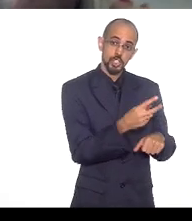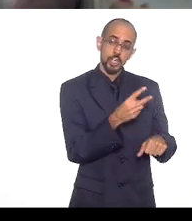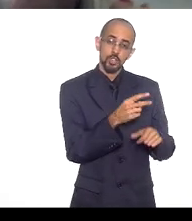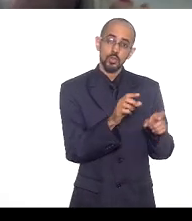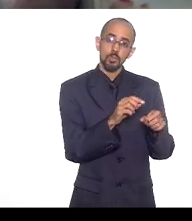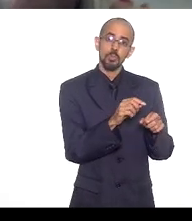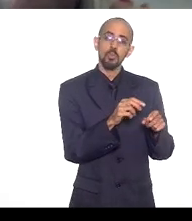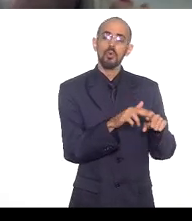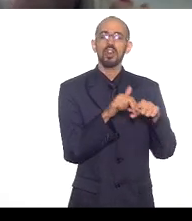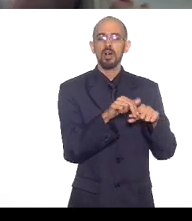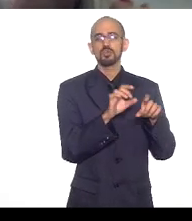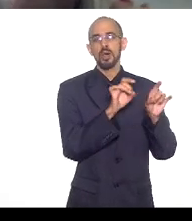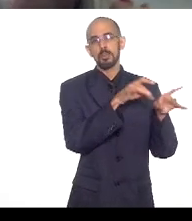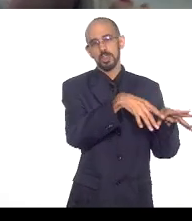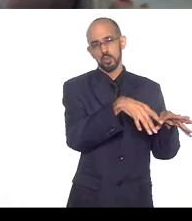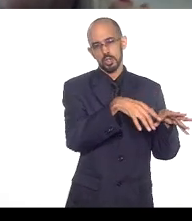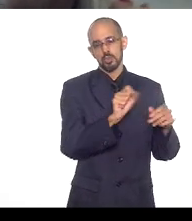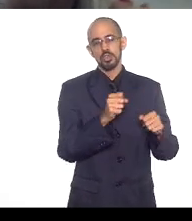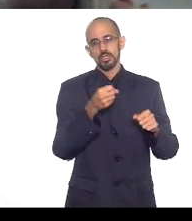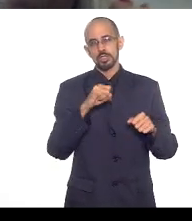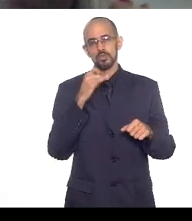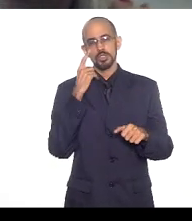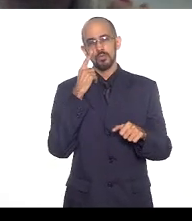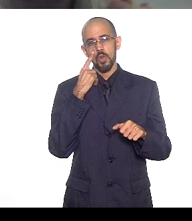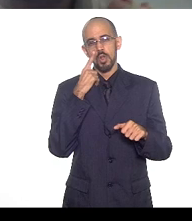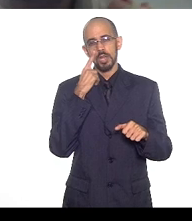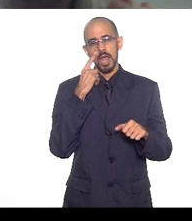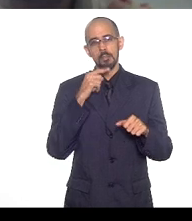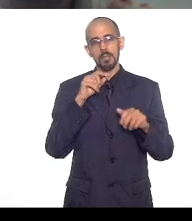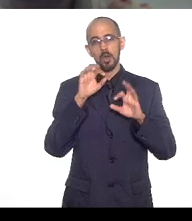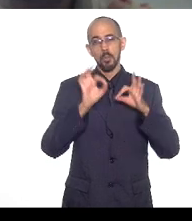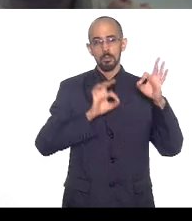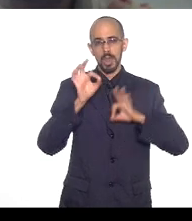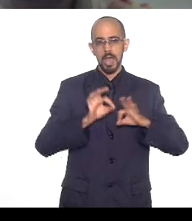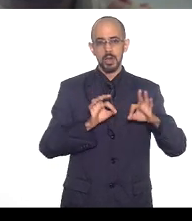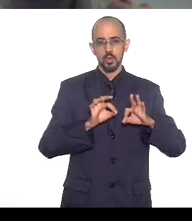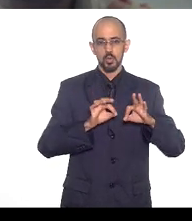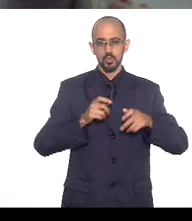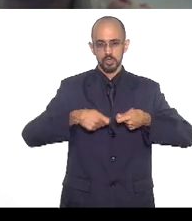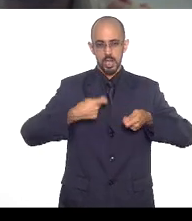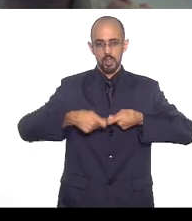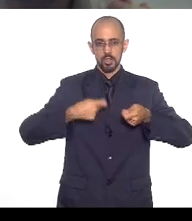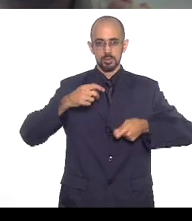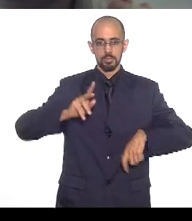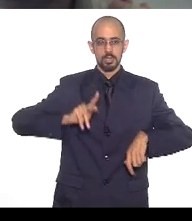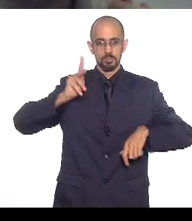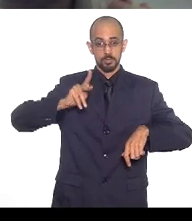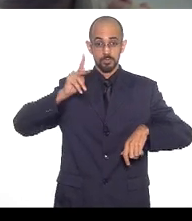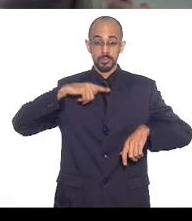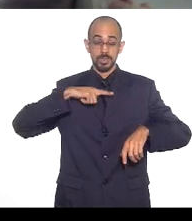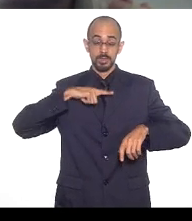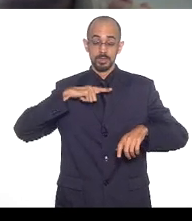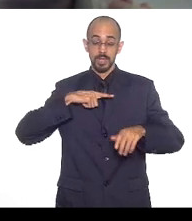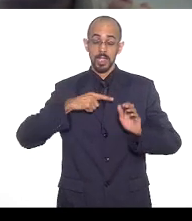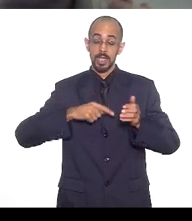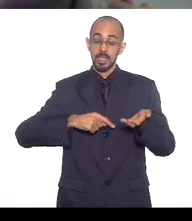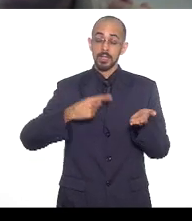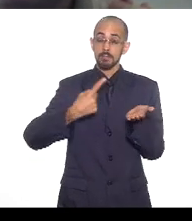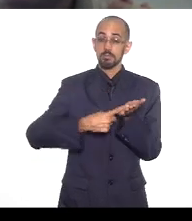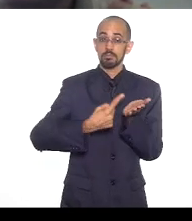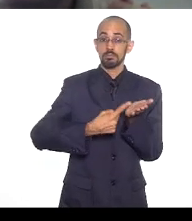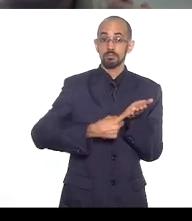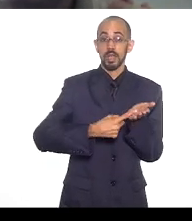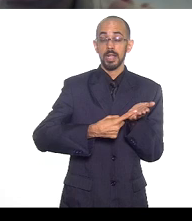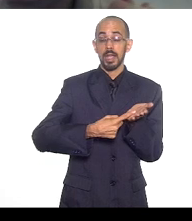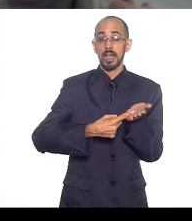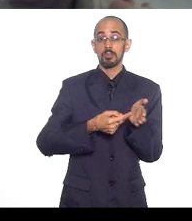olhar no plano de negócios na Petrobras, né, tem previstas plataformas novas para entrarem no